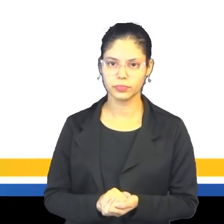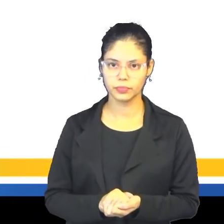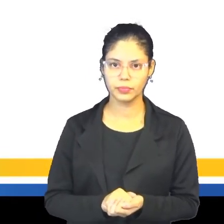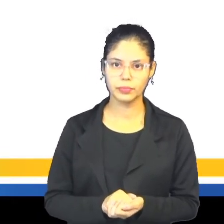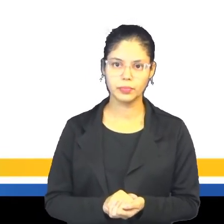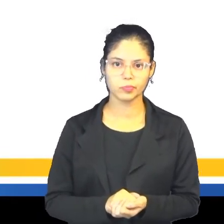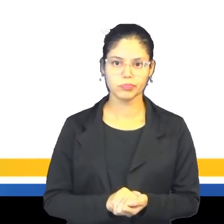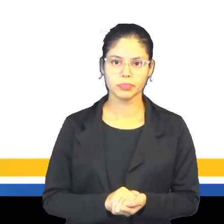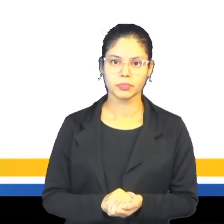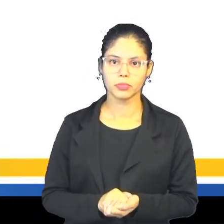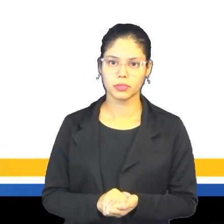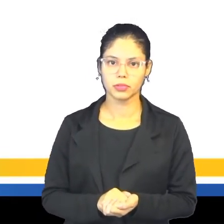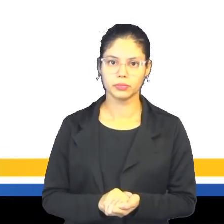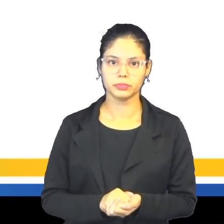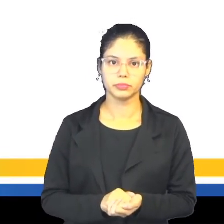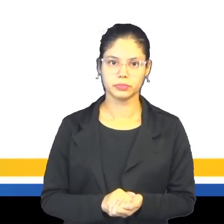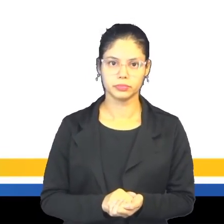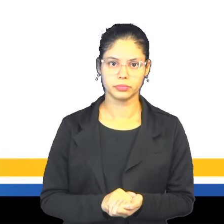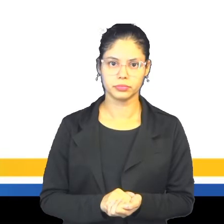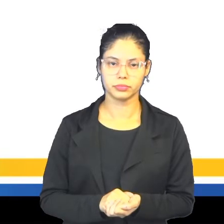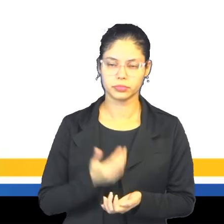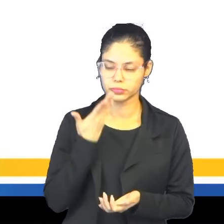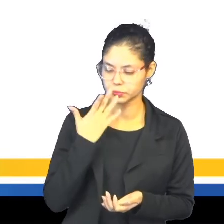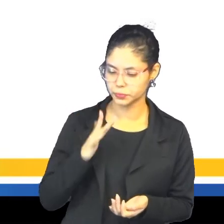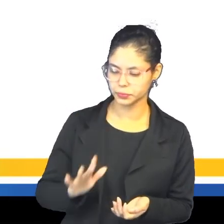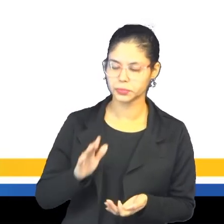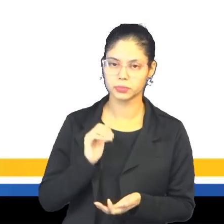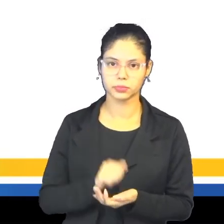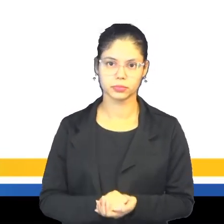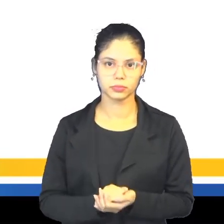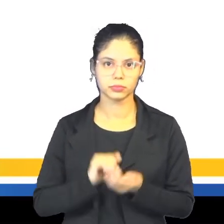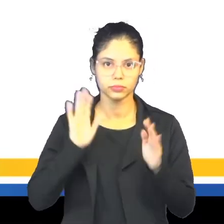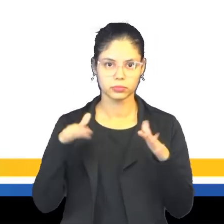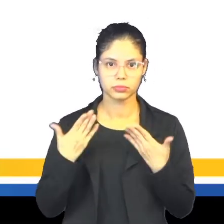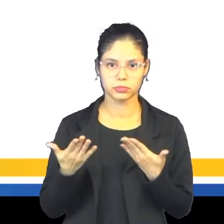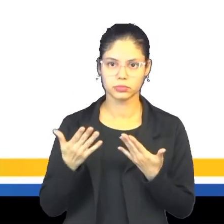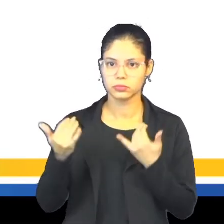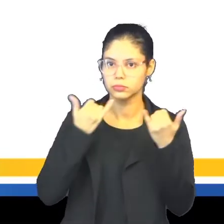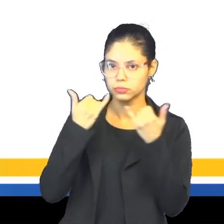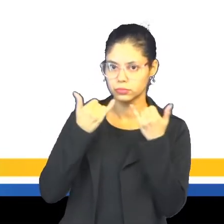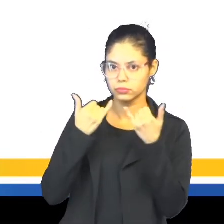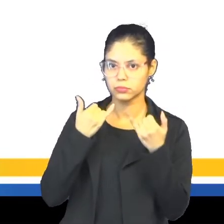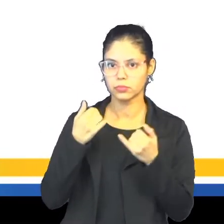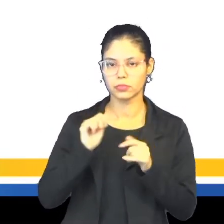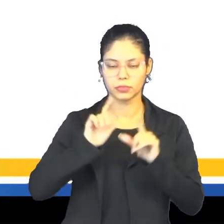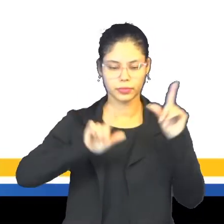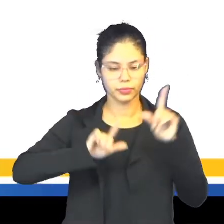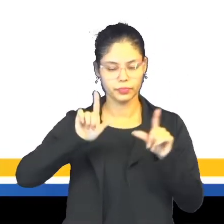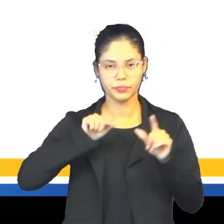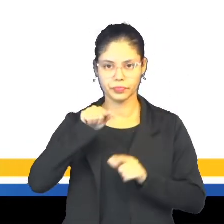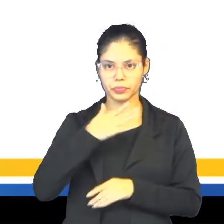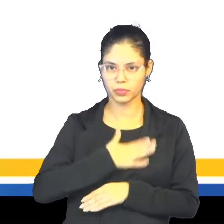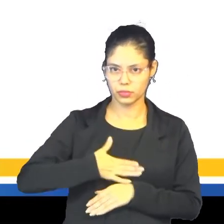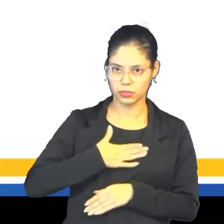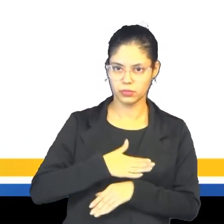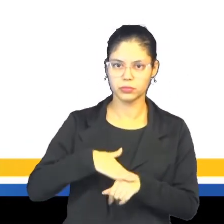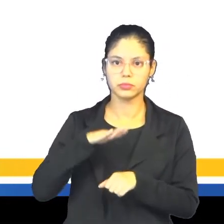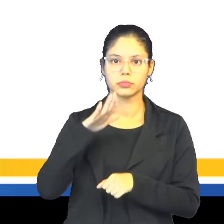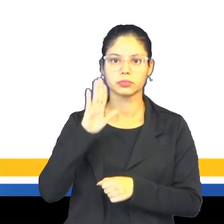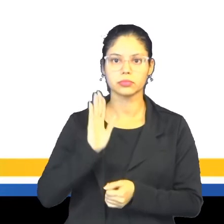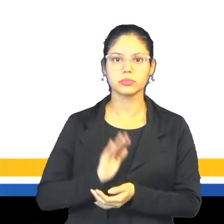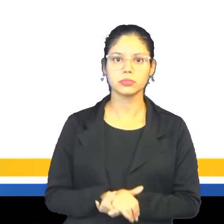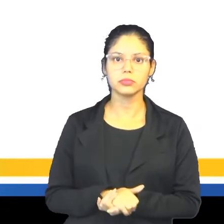Quando você era pequeno, que programa de televisão te gostava mais?